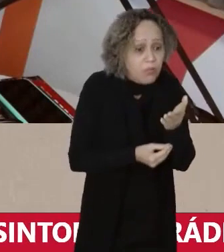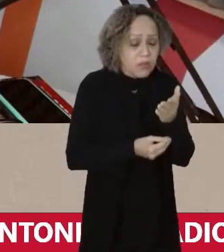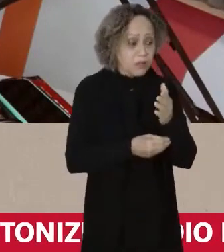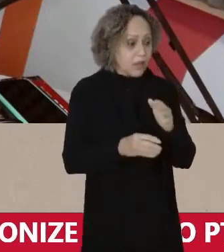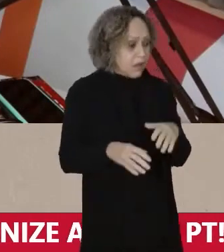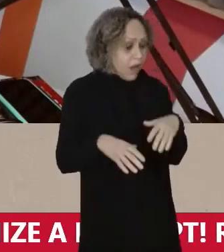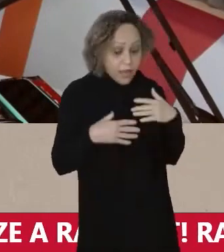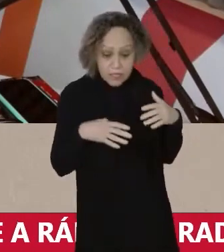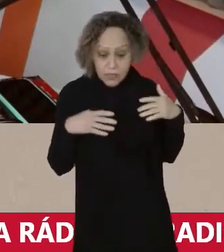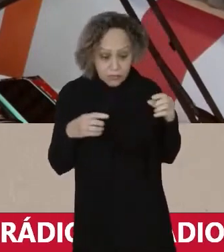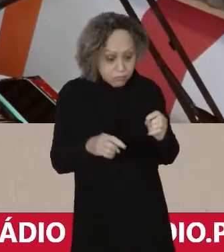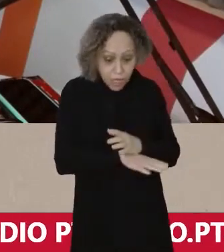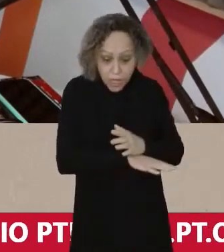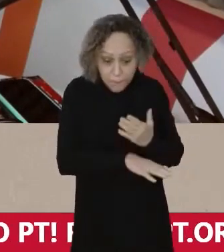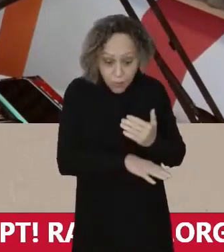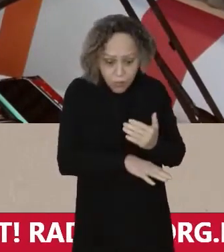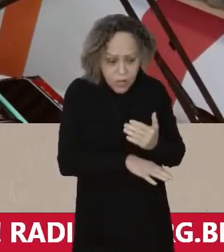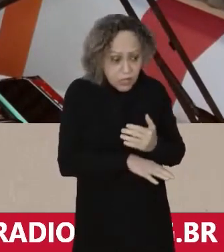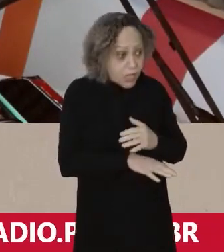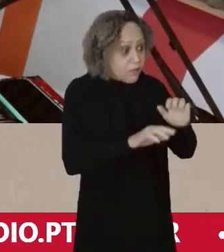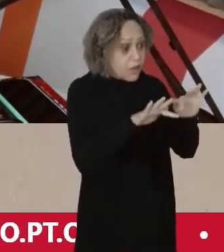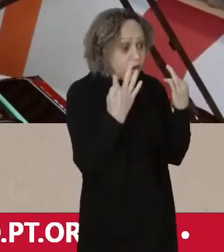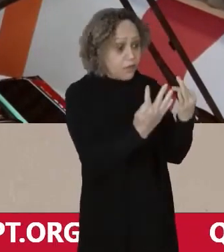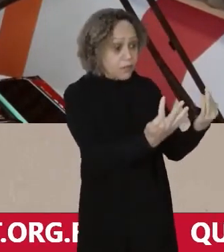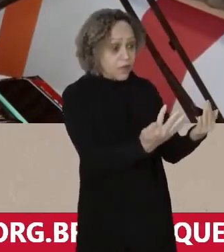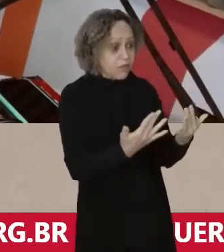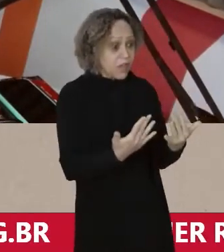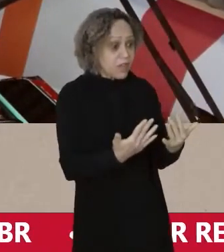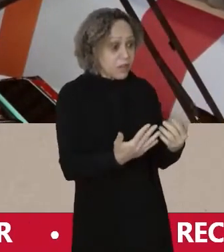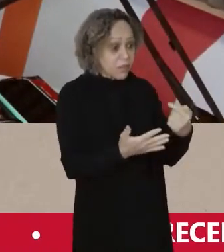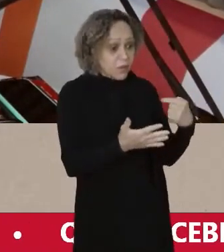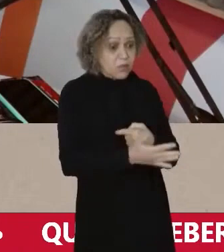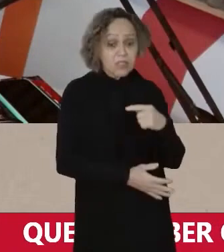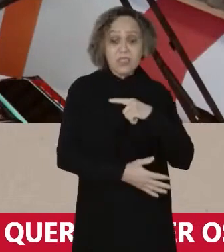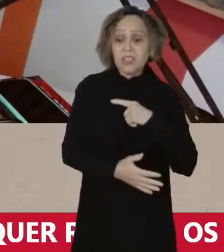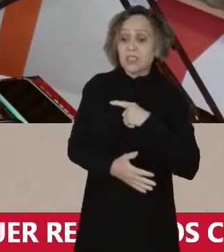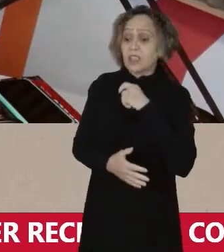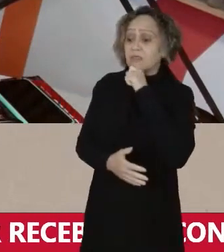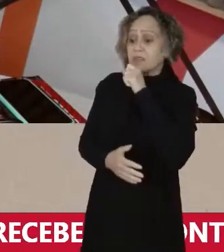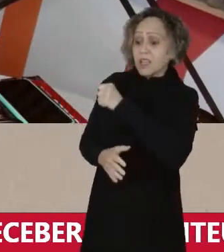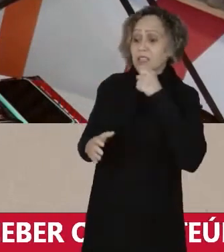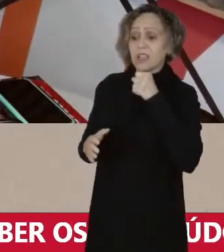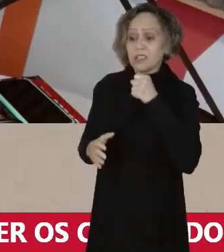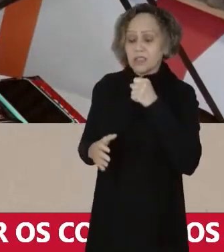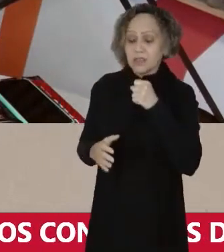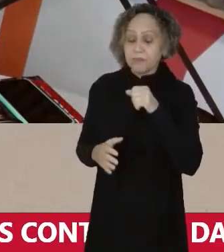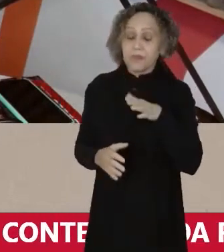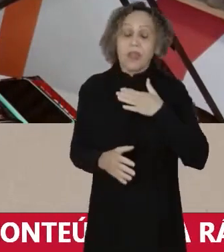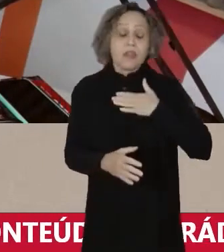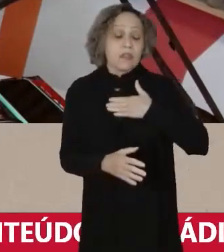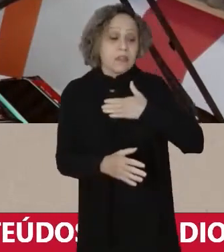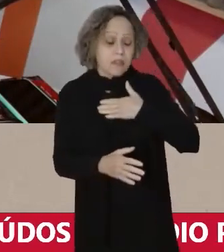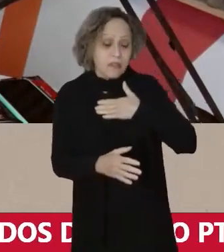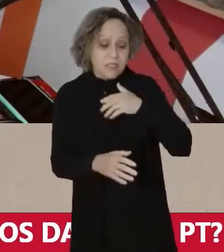família. E aí alguém fala assim, o que E você aí, tem na como que geladeira? O que faz? você tem? Reúne, vai para o fogão e resolve. Famílias